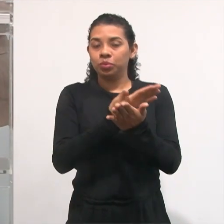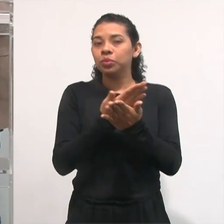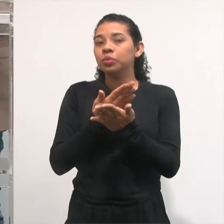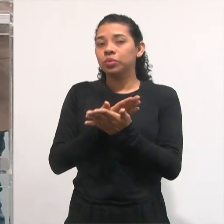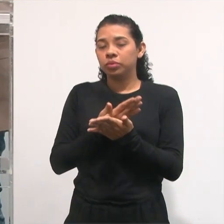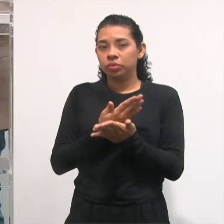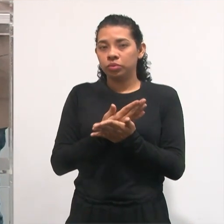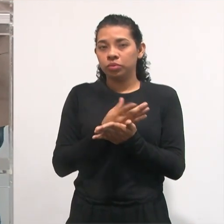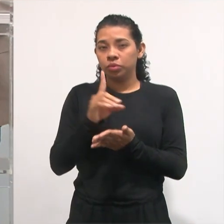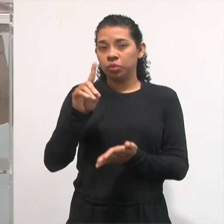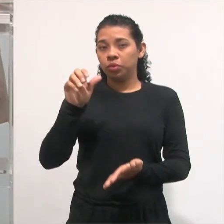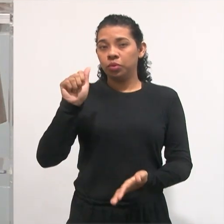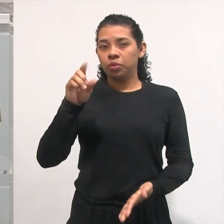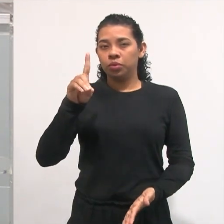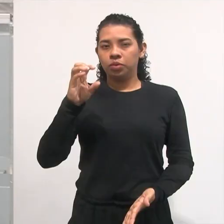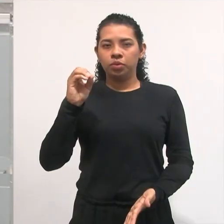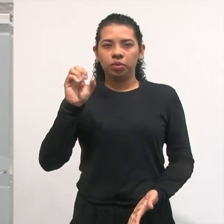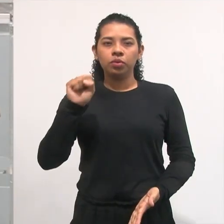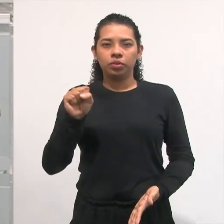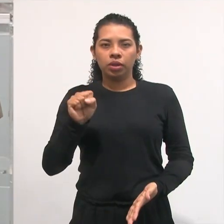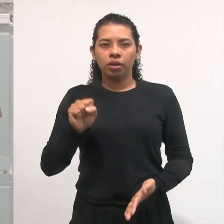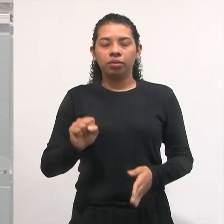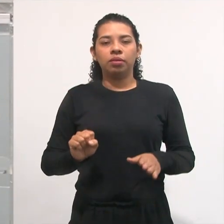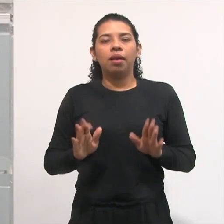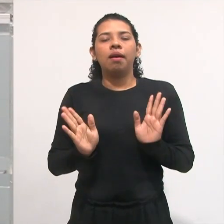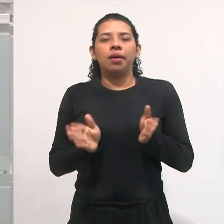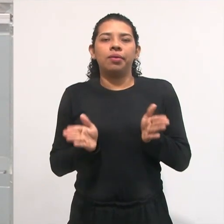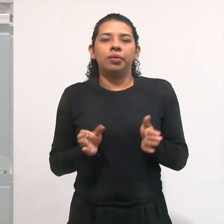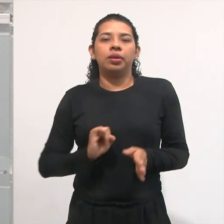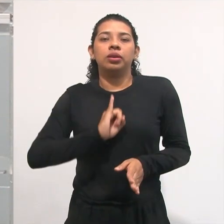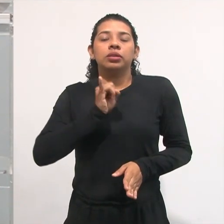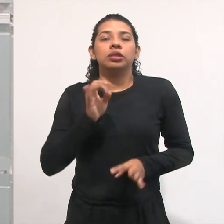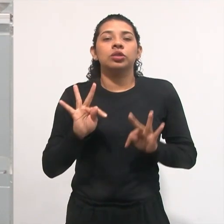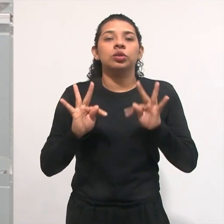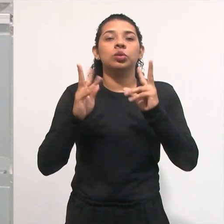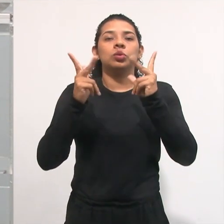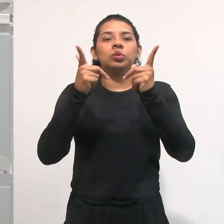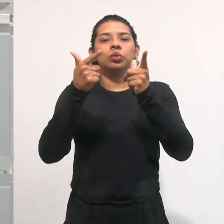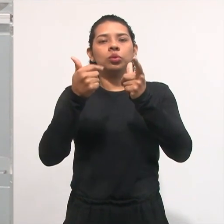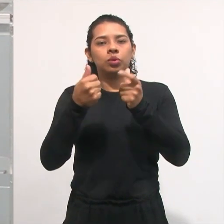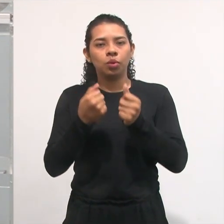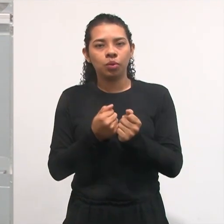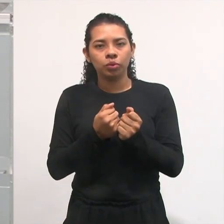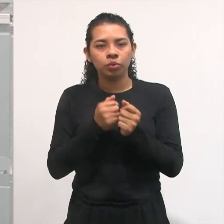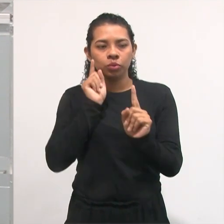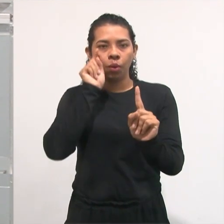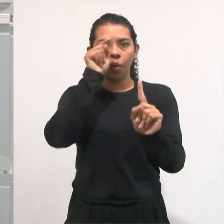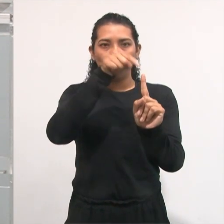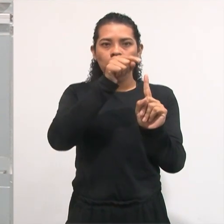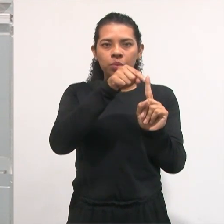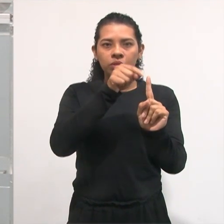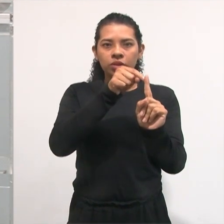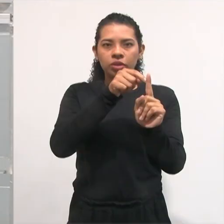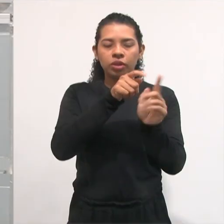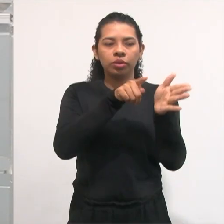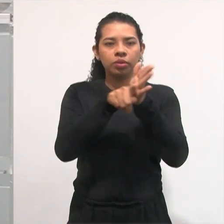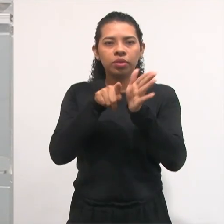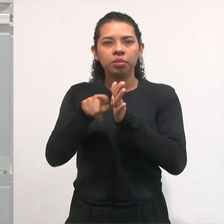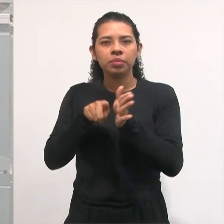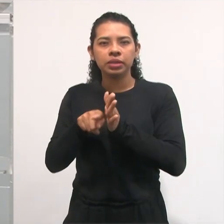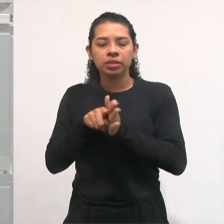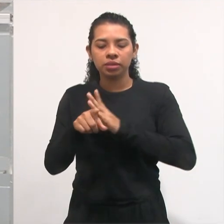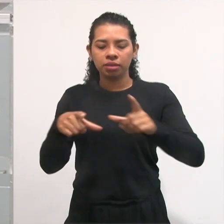coletar dados de todos os elementos de um estudo. Agora, se todos os elementos de um estudo for os alunos da sua sala de aula, vai ser todos